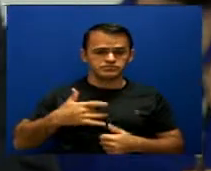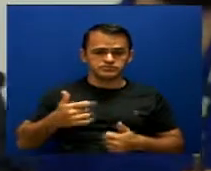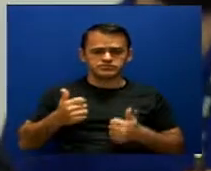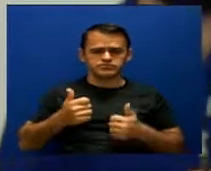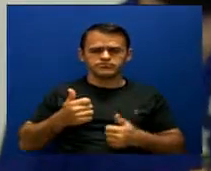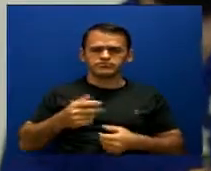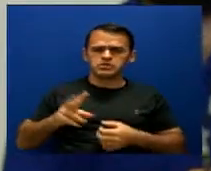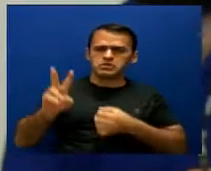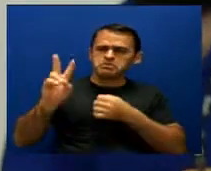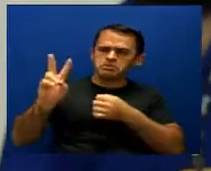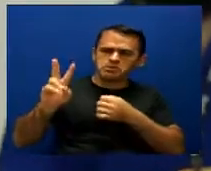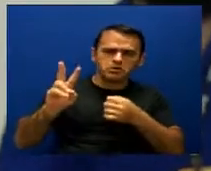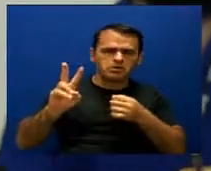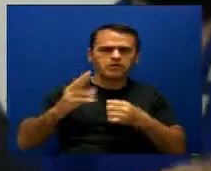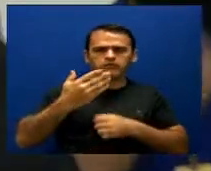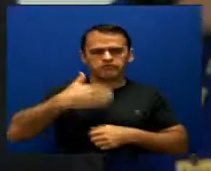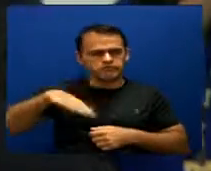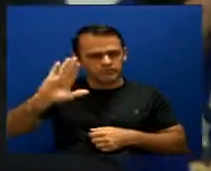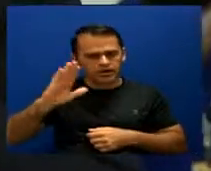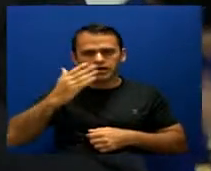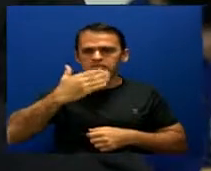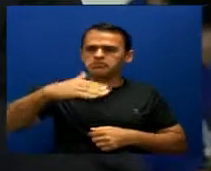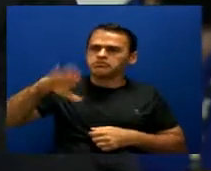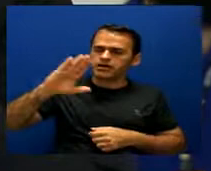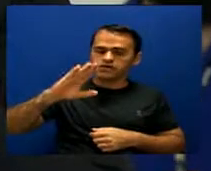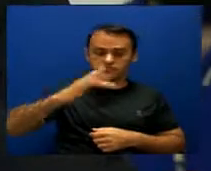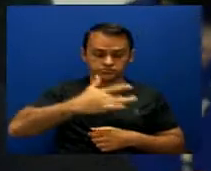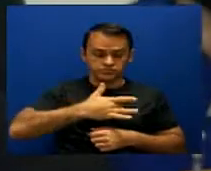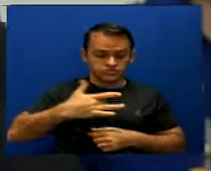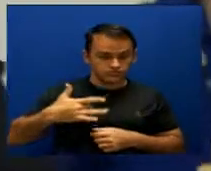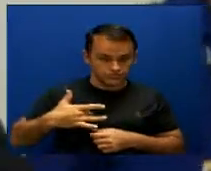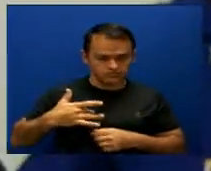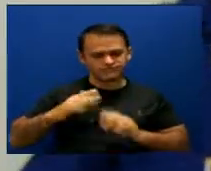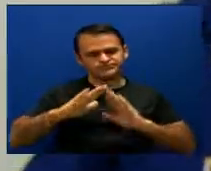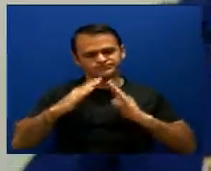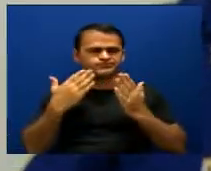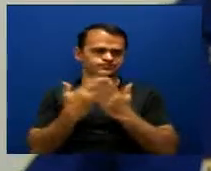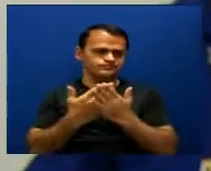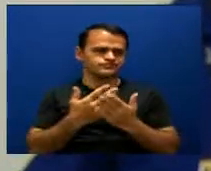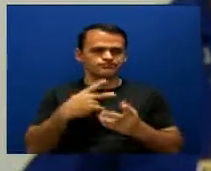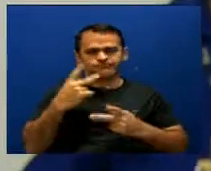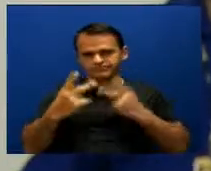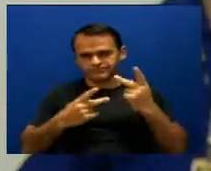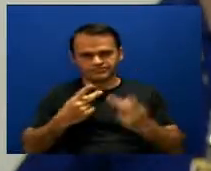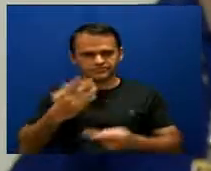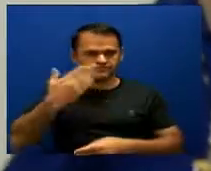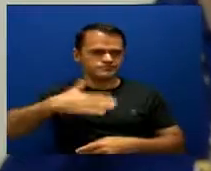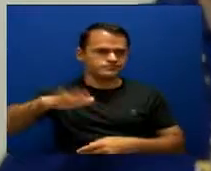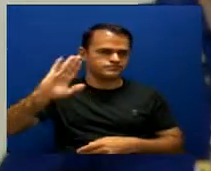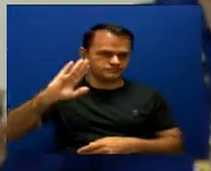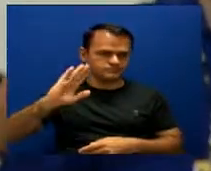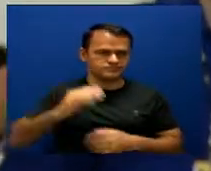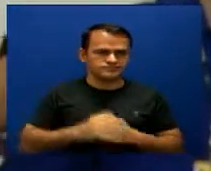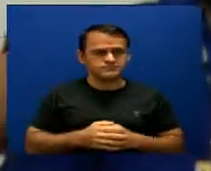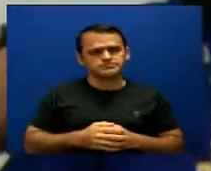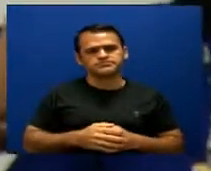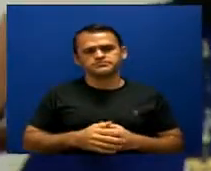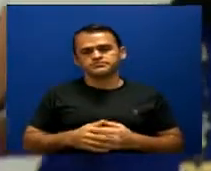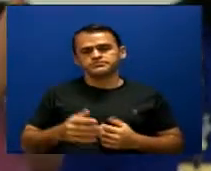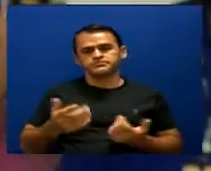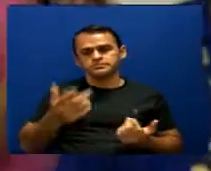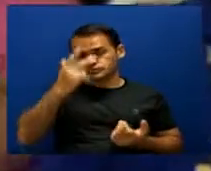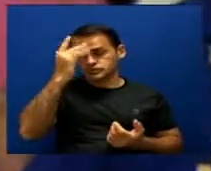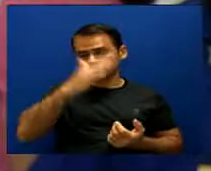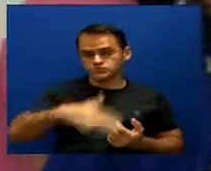os políticos. Todo mundo, para se eleger, fala de saúde e educação. Então, vamos colocar em prática agora. Exatamente. E a cidade conta com você, conta com